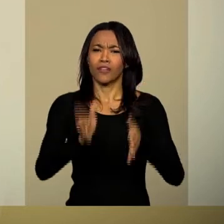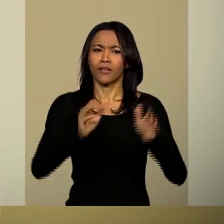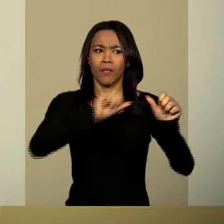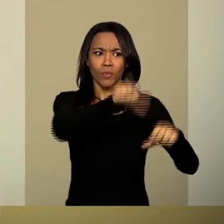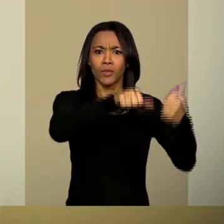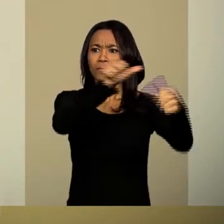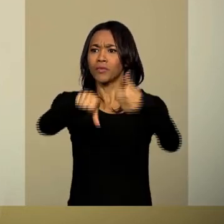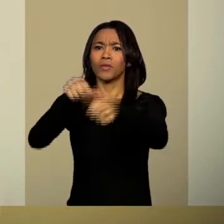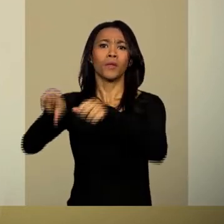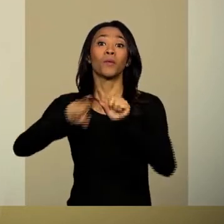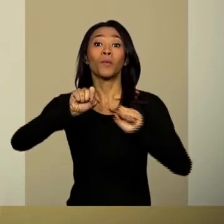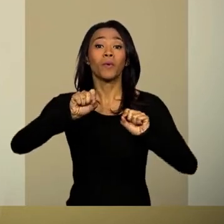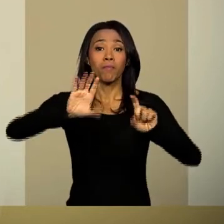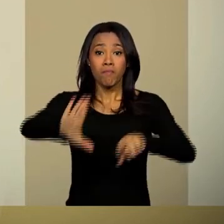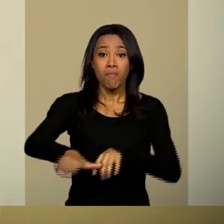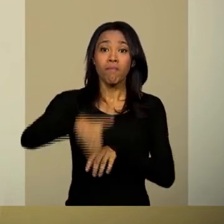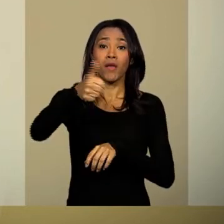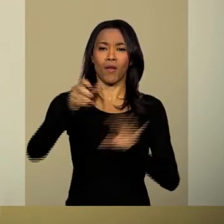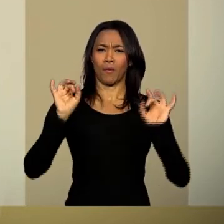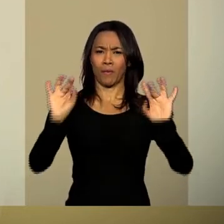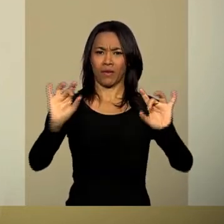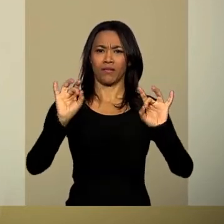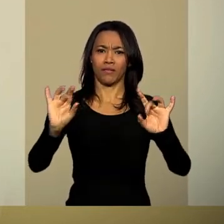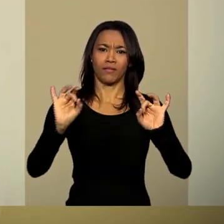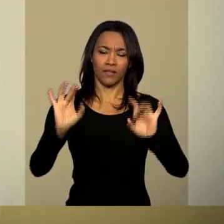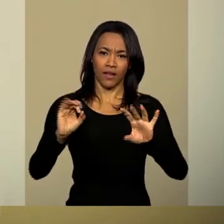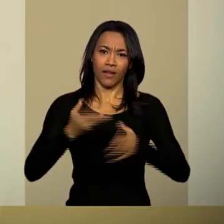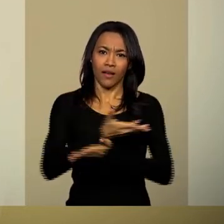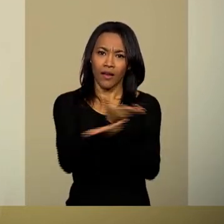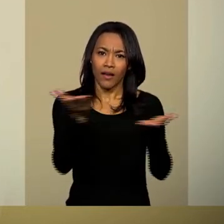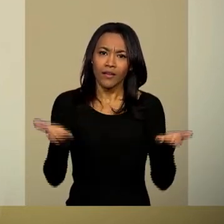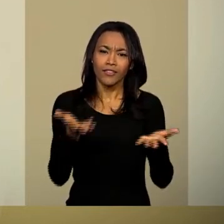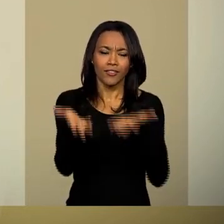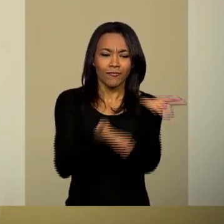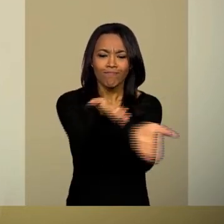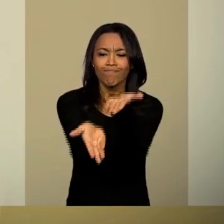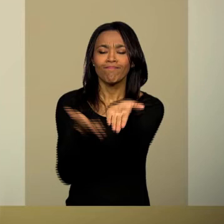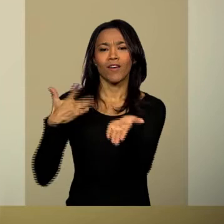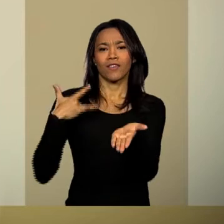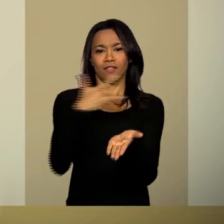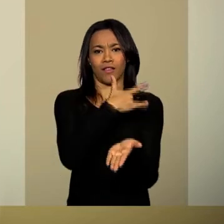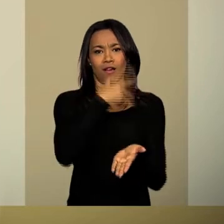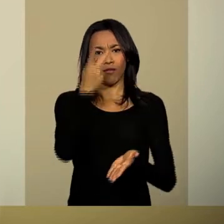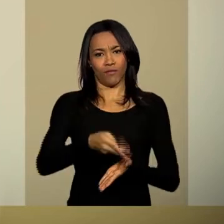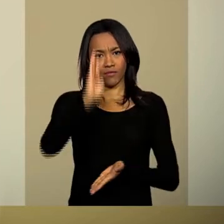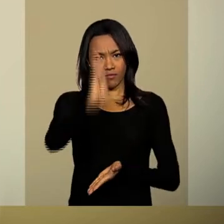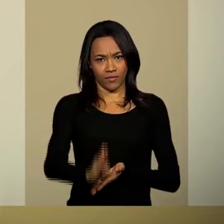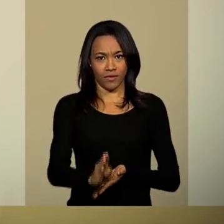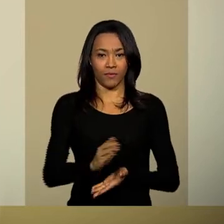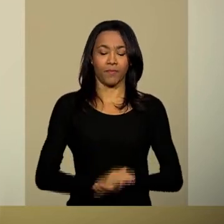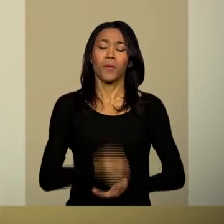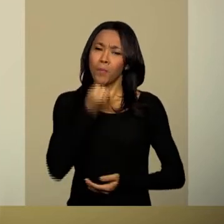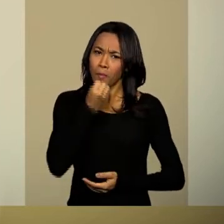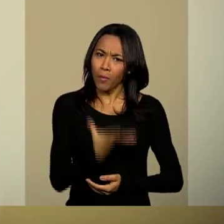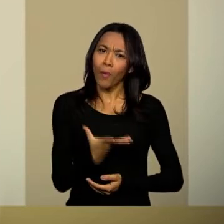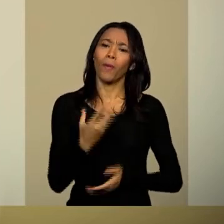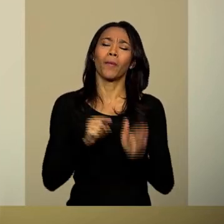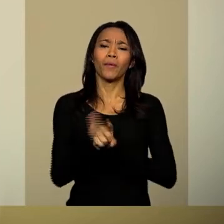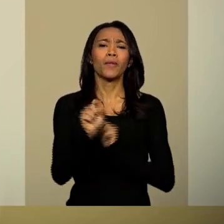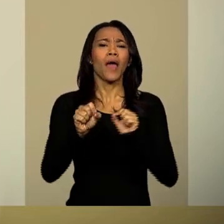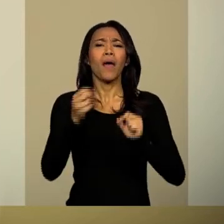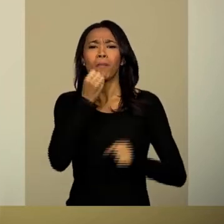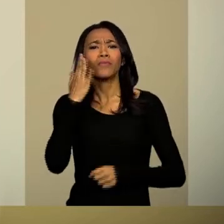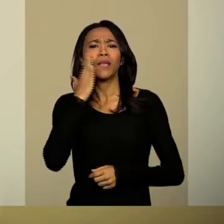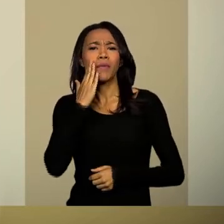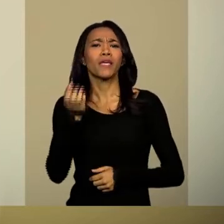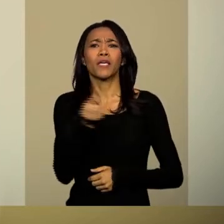mudando para muito melhor a qualidade da atenção à saúde pública no Brasil muito bom presidenta é bom saber